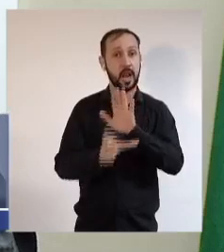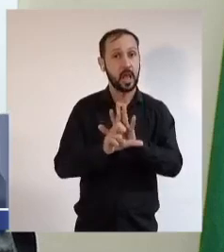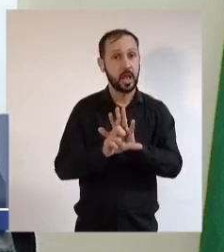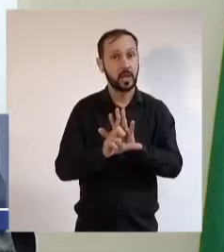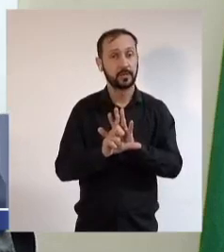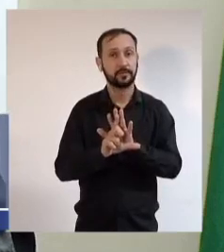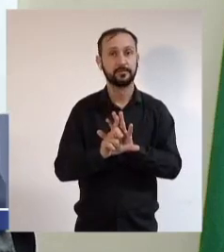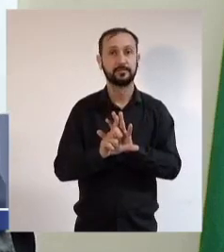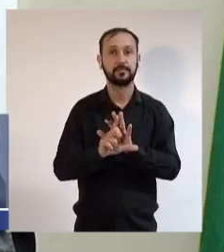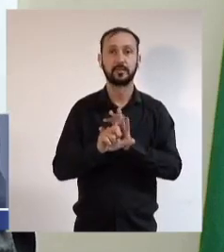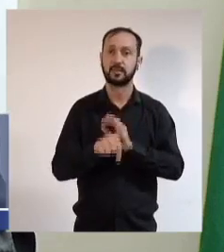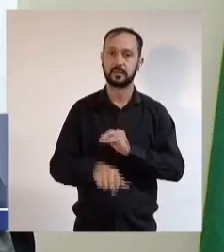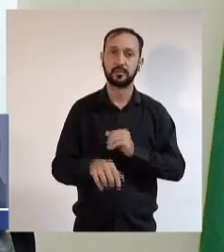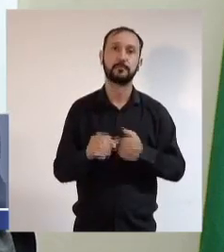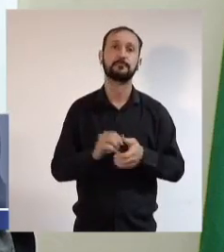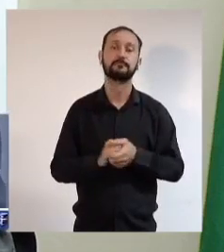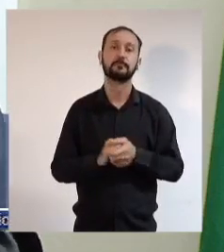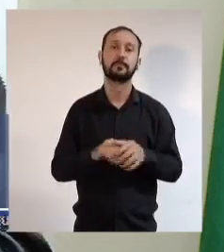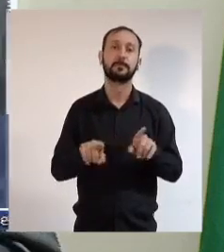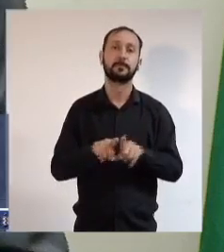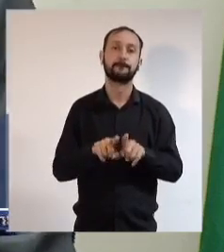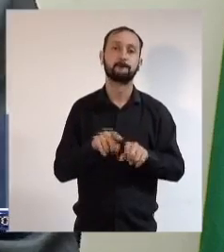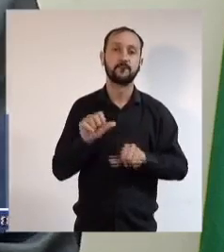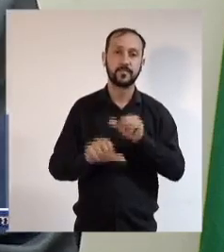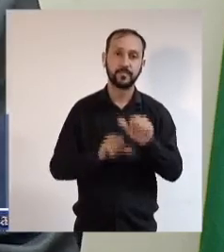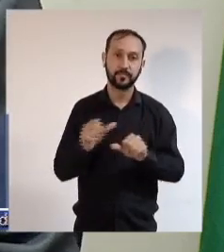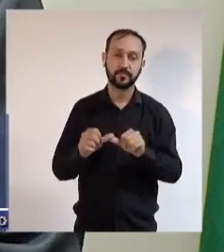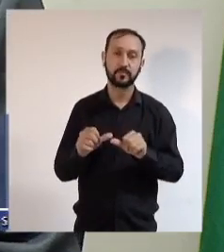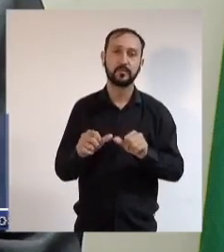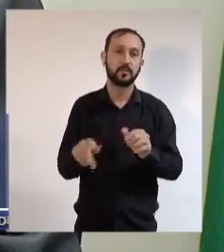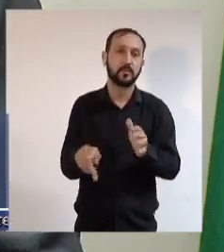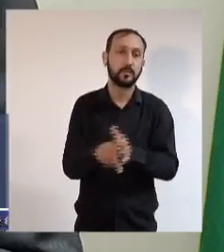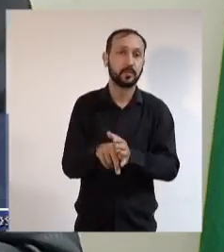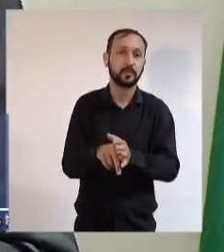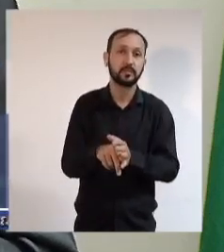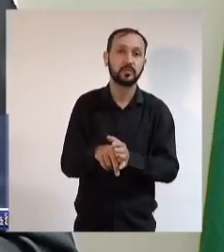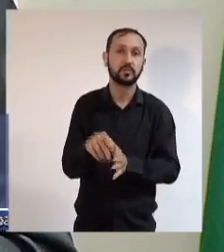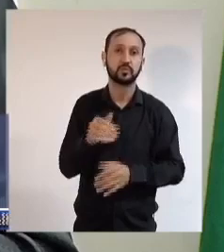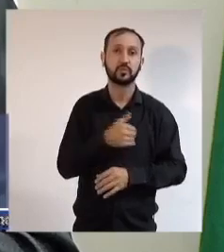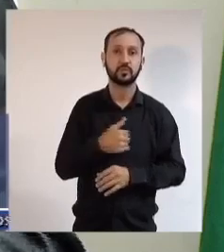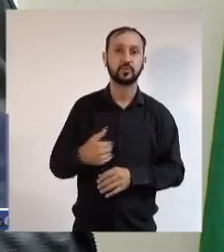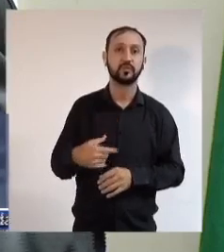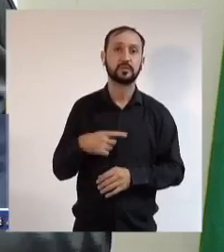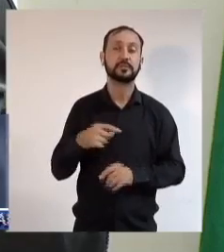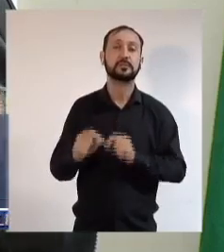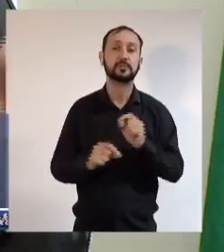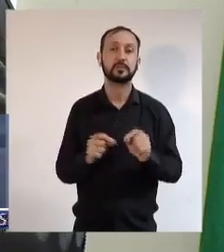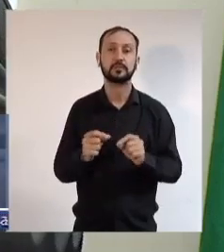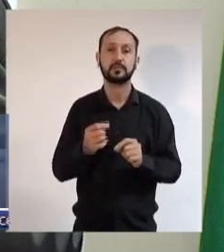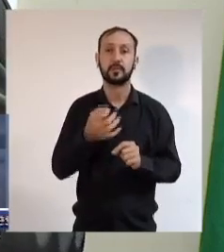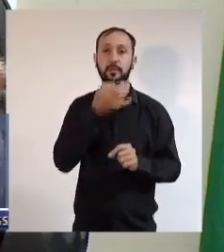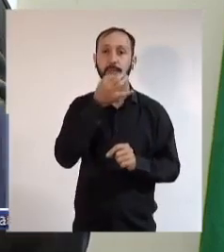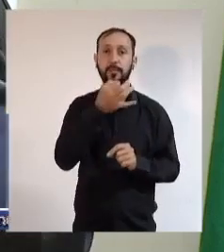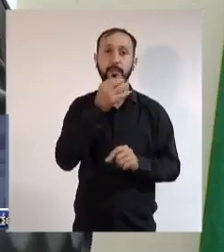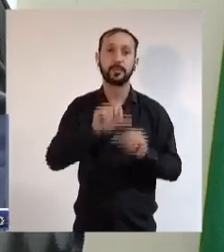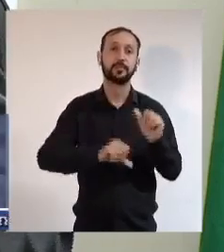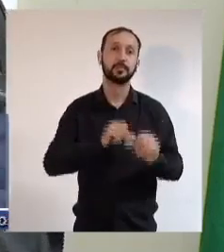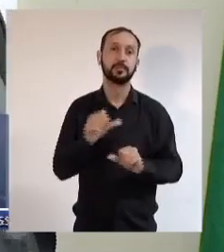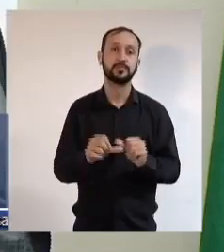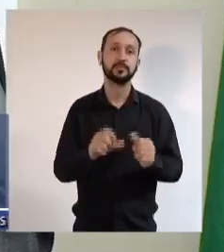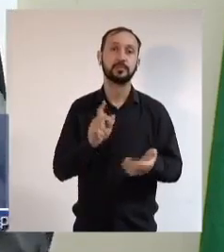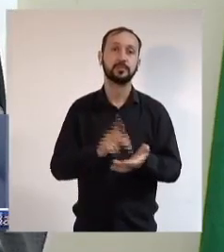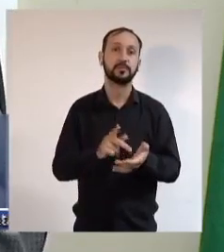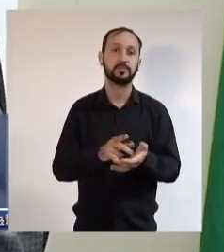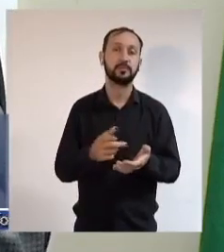aqui nessa casa e também vire ação de governo junto ao executivo de poder por mudanças e realmente